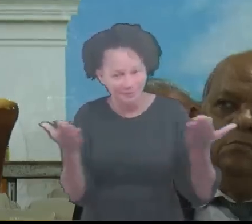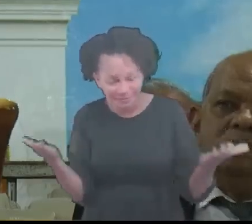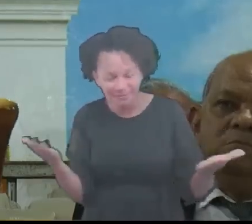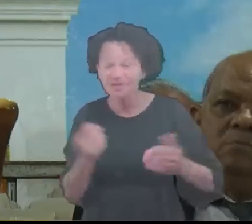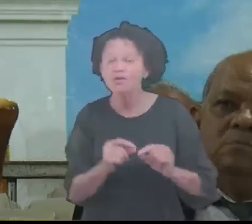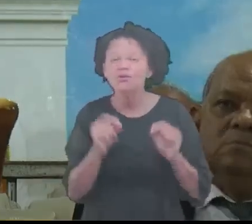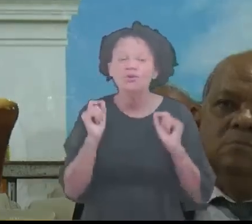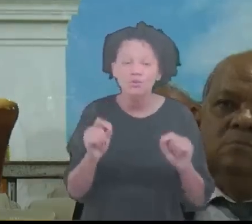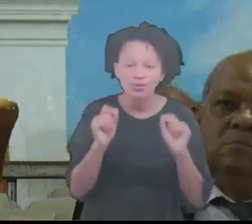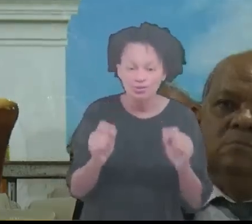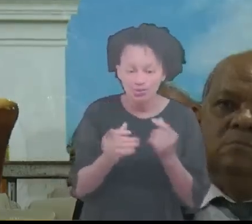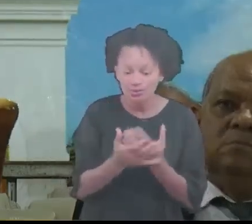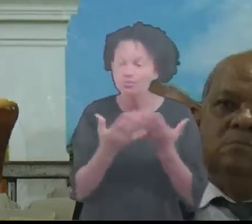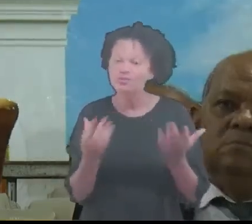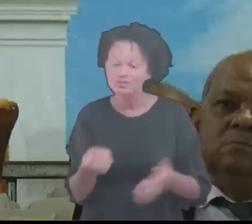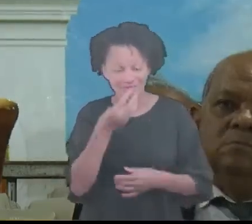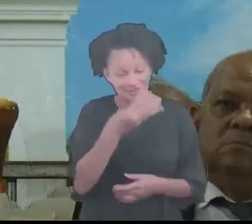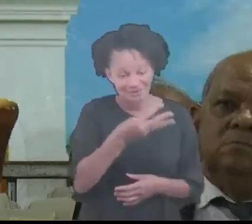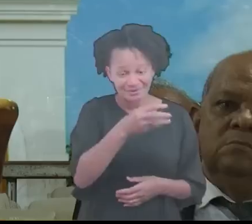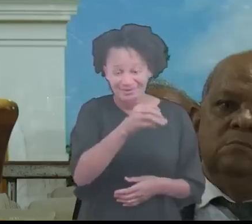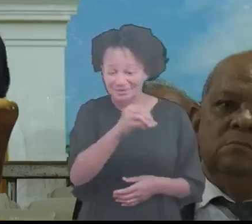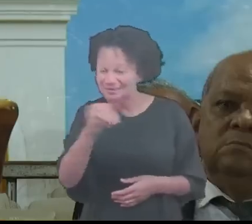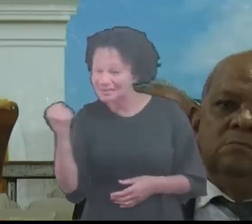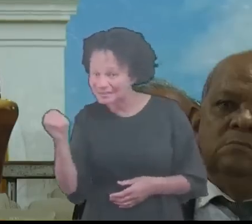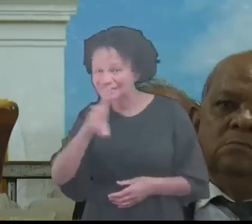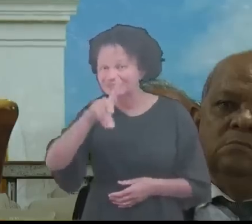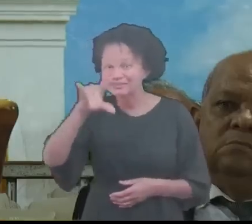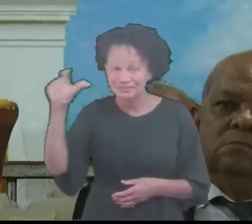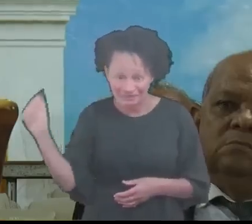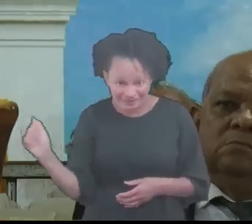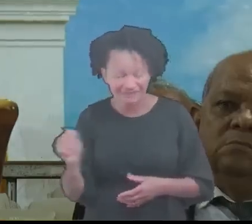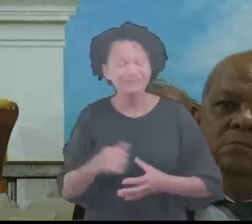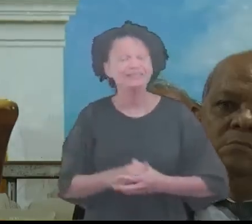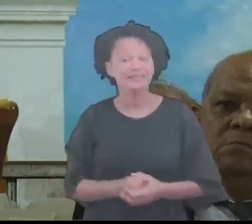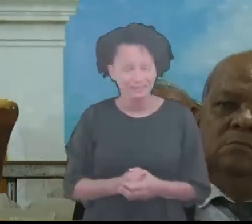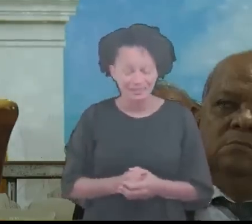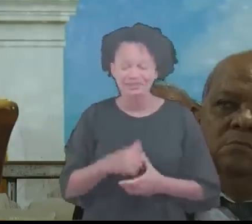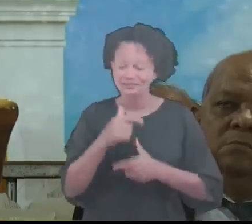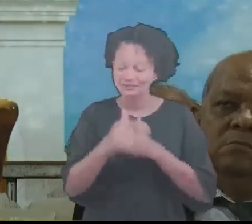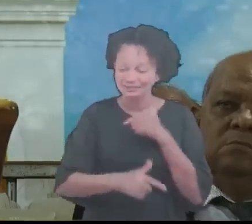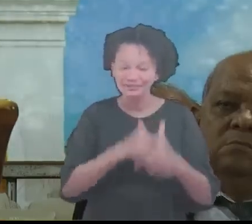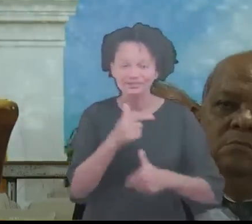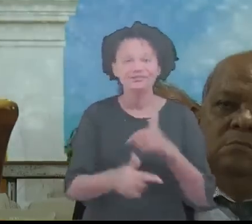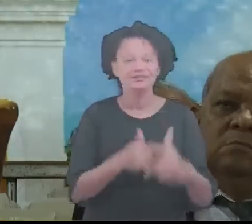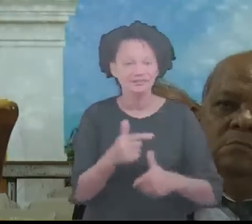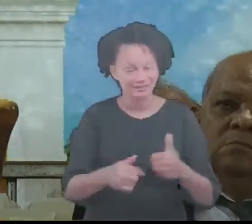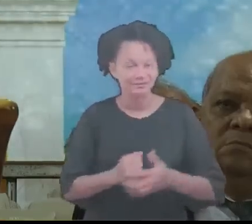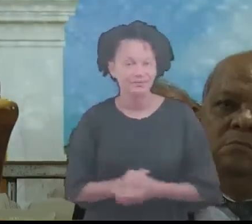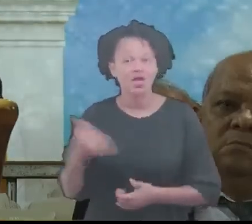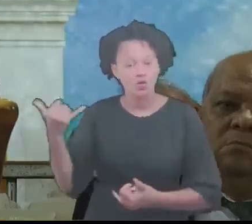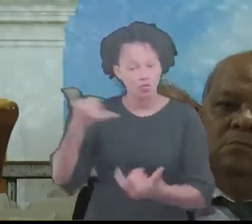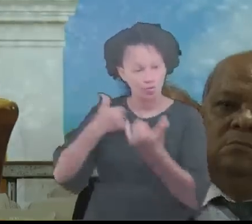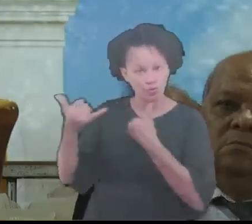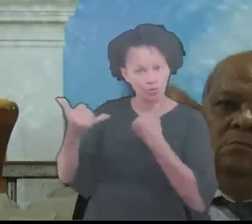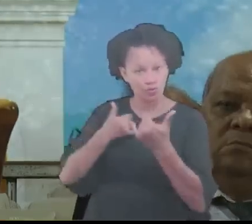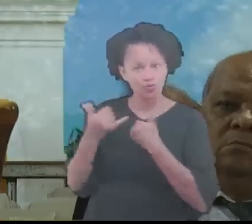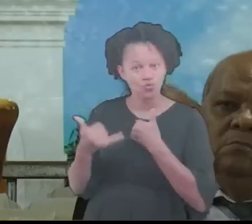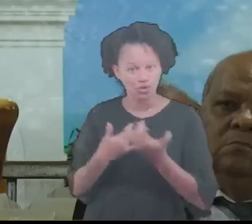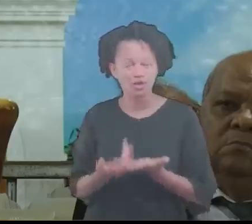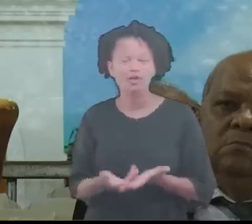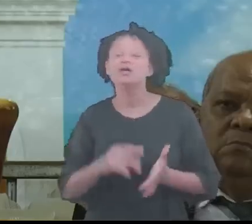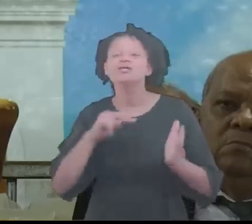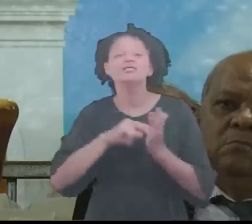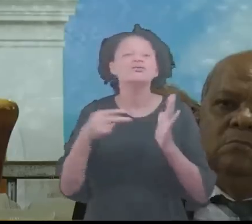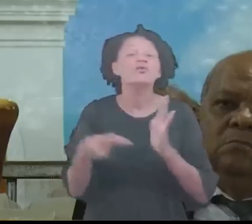são 300 dias de trabalho. Aleluia. Segundo a informação,